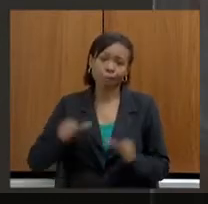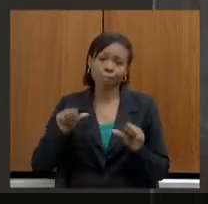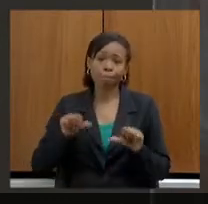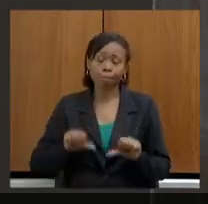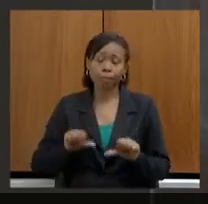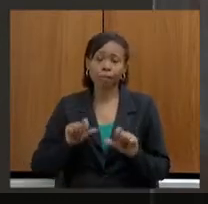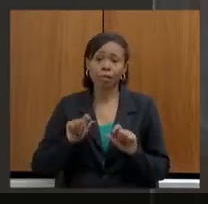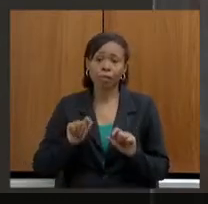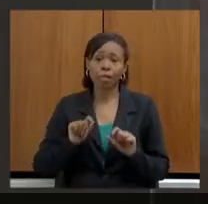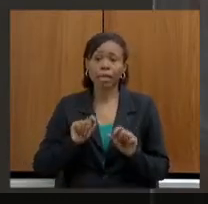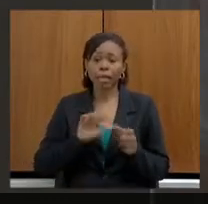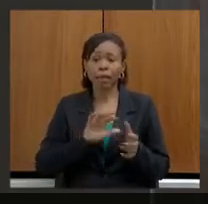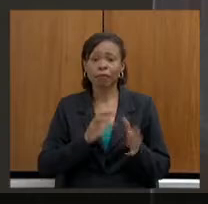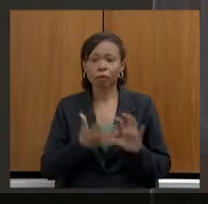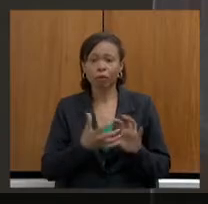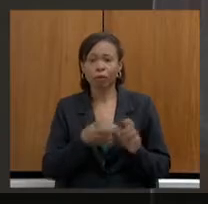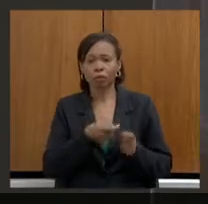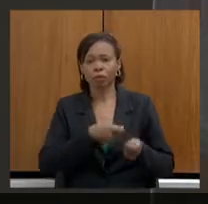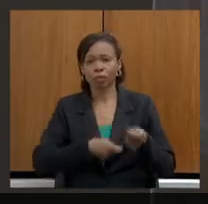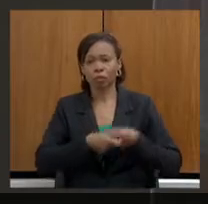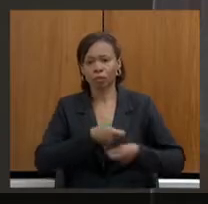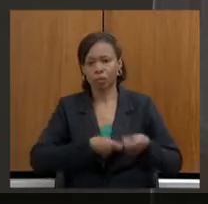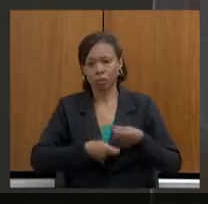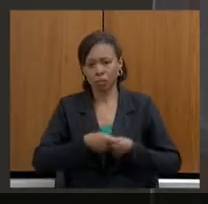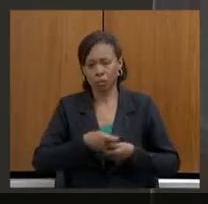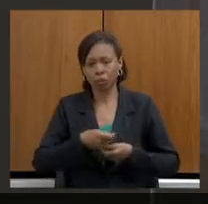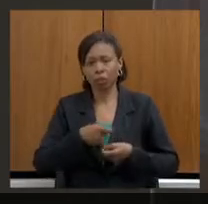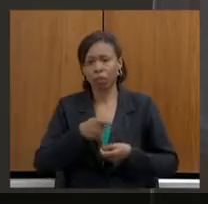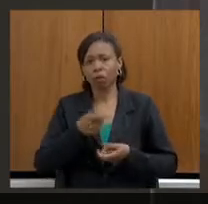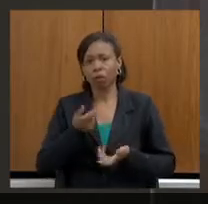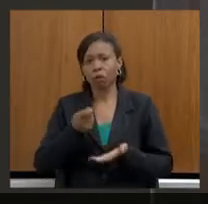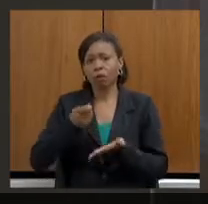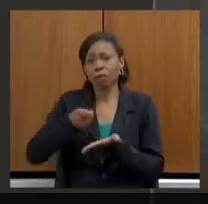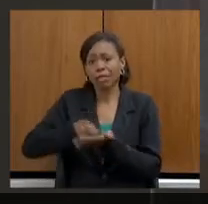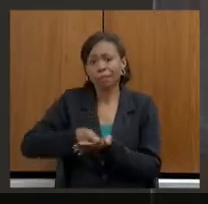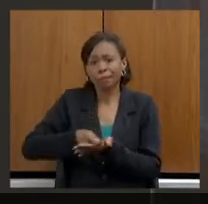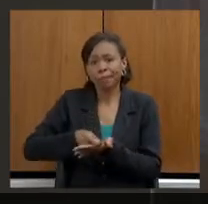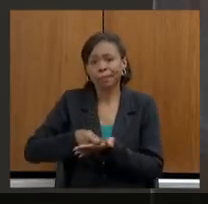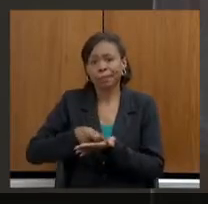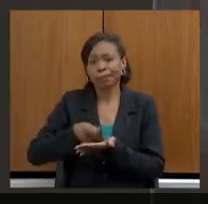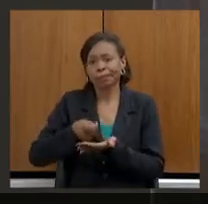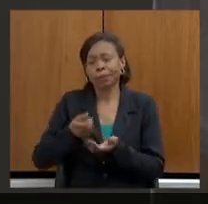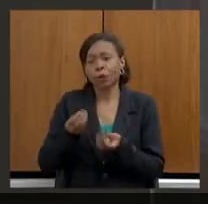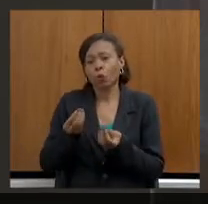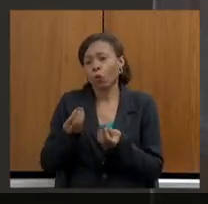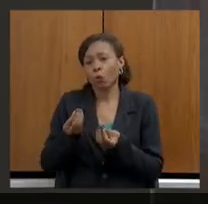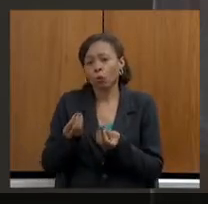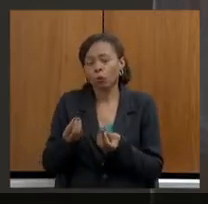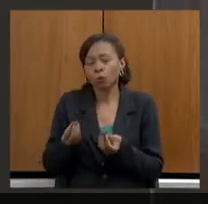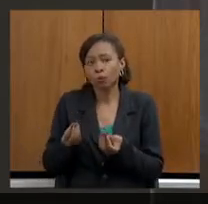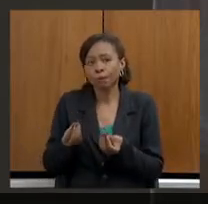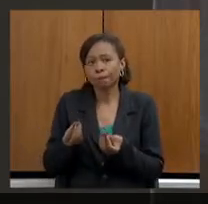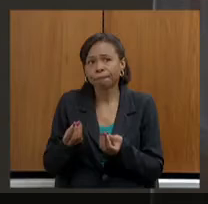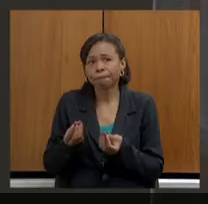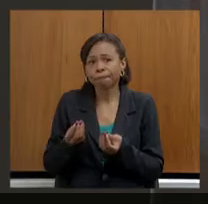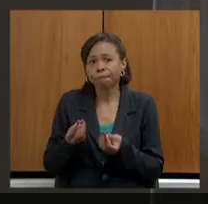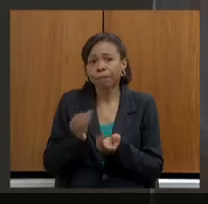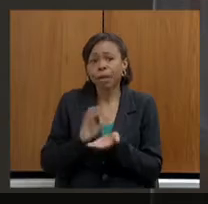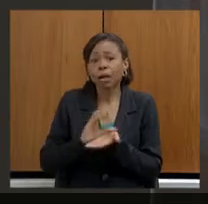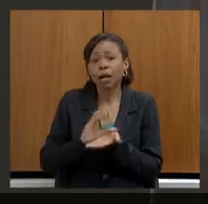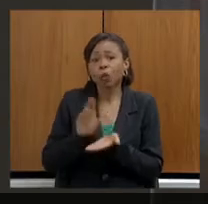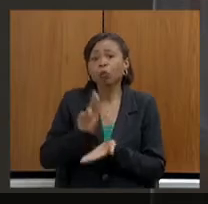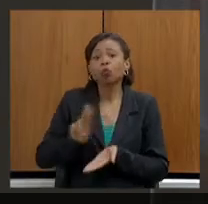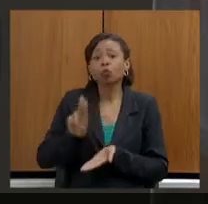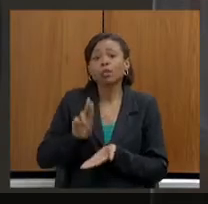da reforma administrativa é o pagamento que o Como utilizar as a guerra do